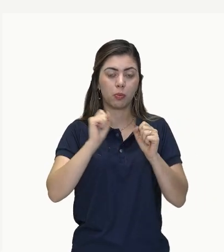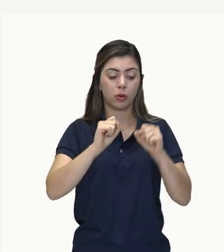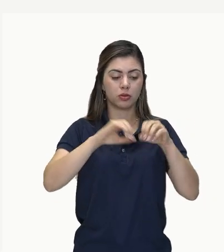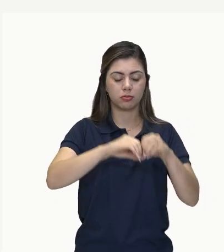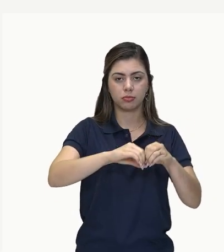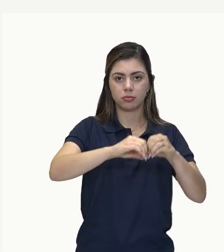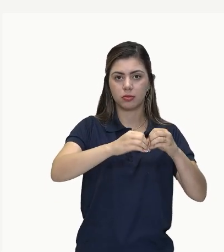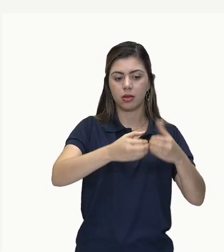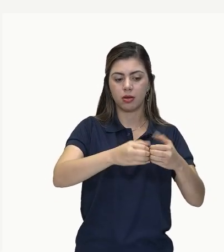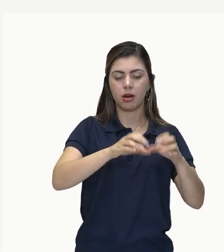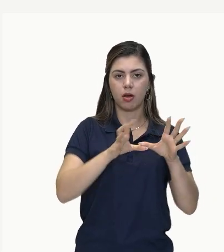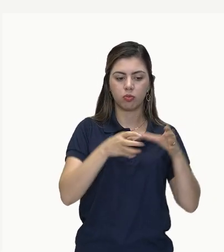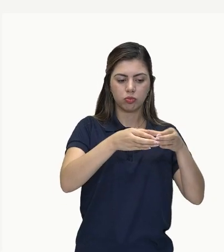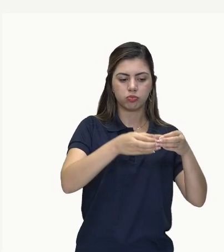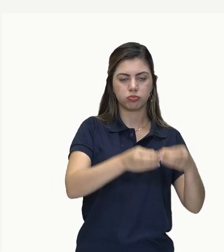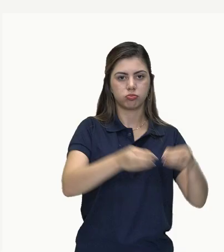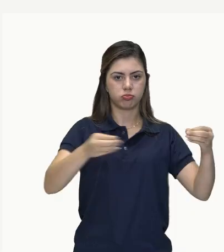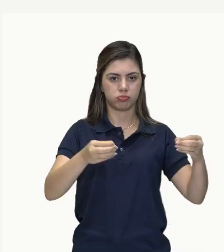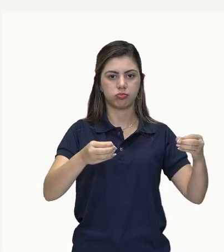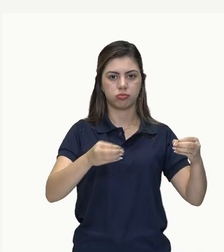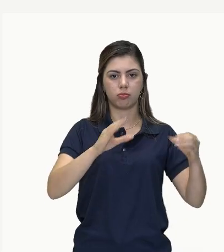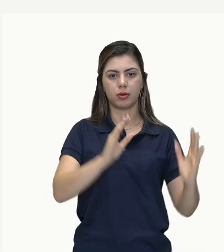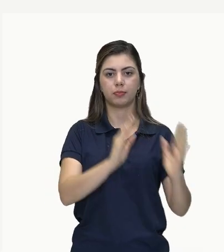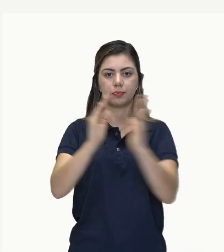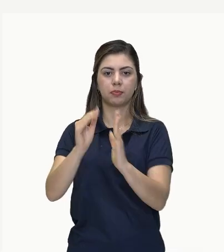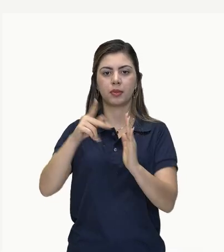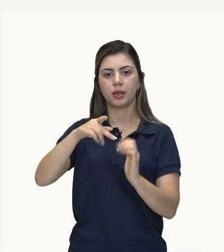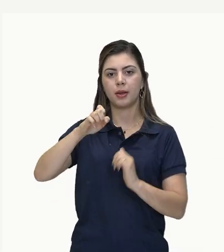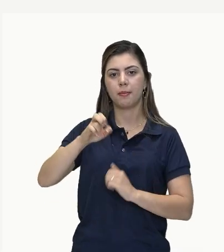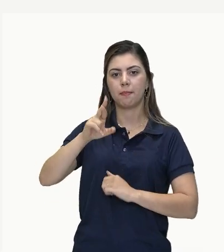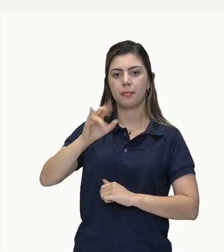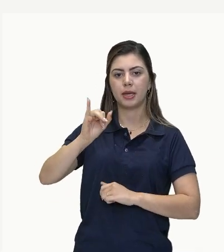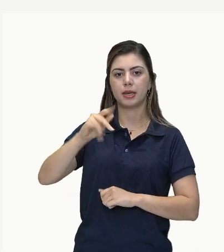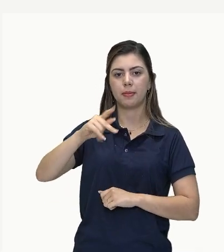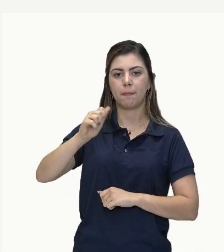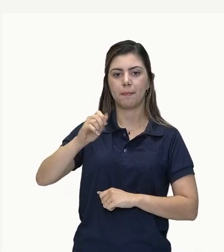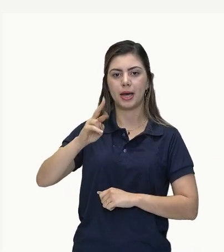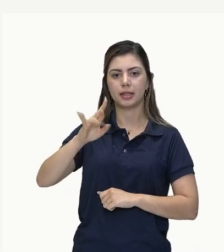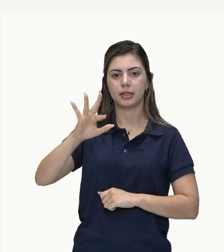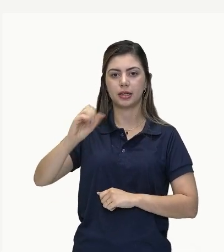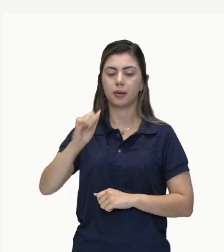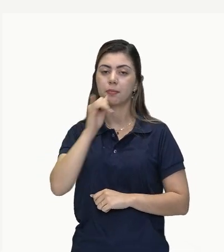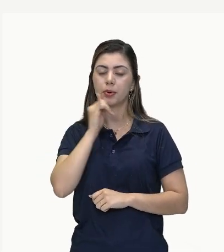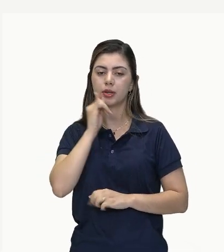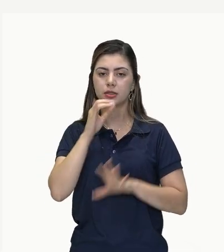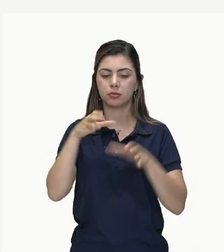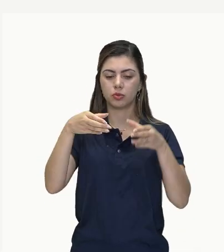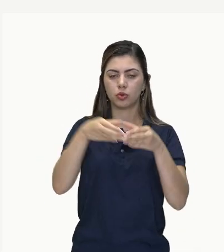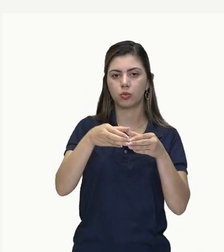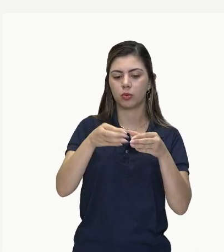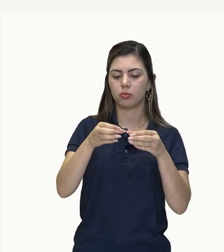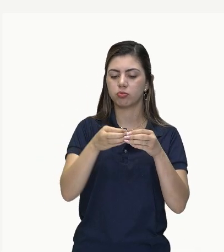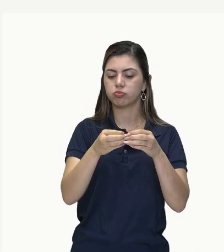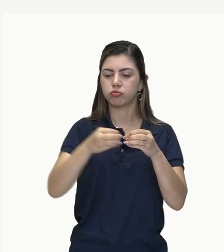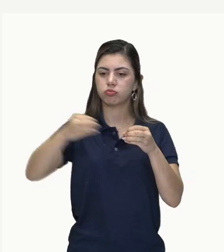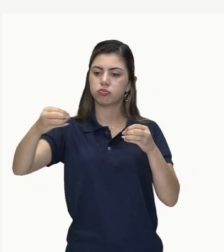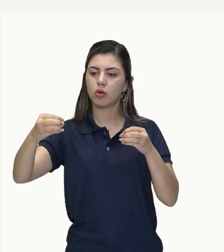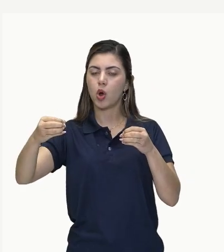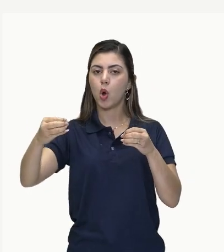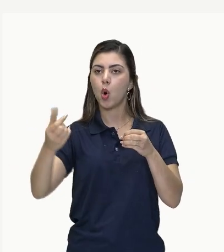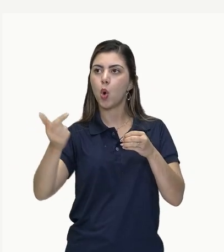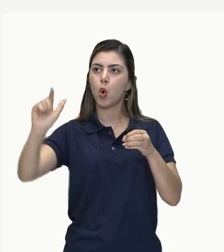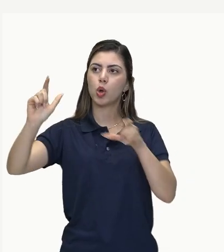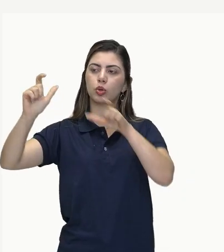Na peripátrica ocorre a migração para um novo habitat, né? Essa população migrou para um novo